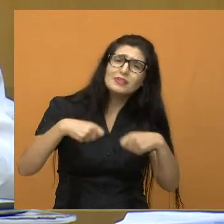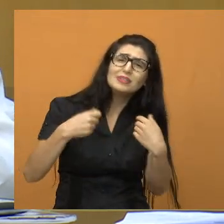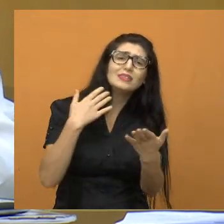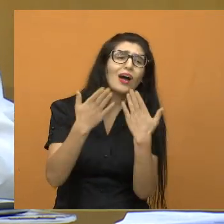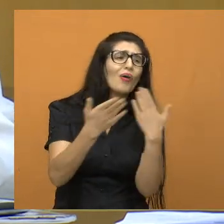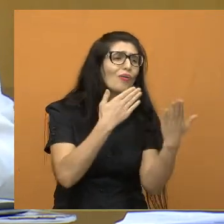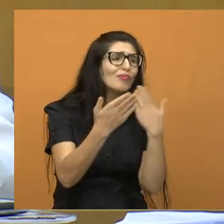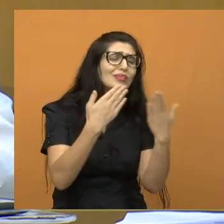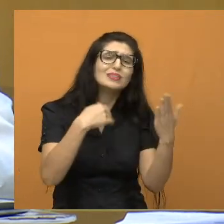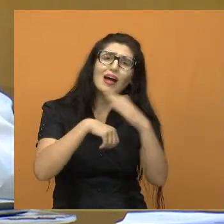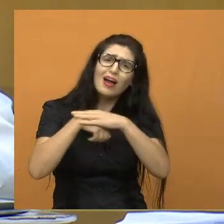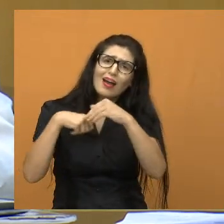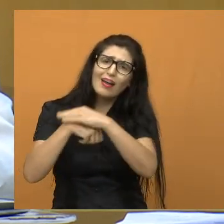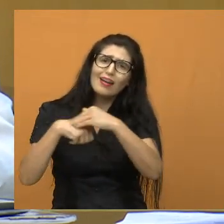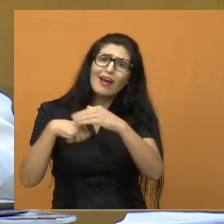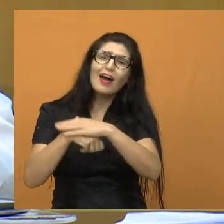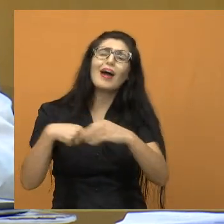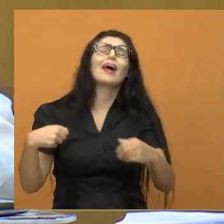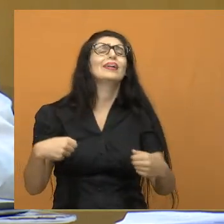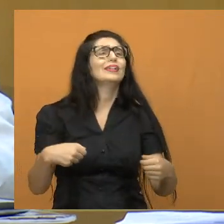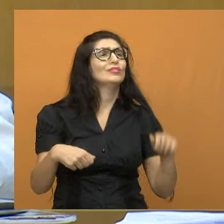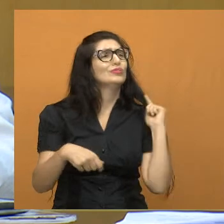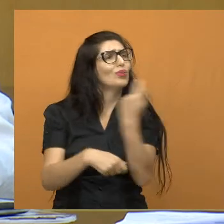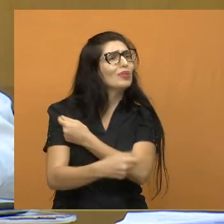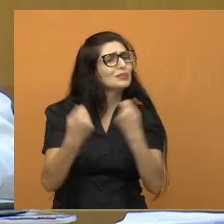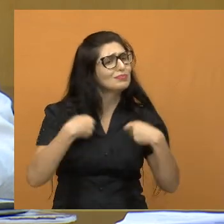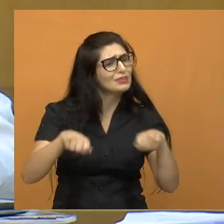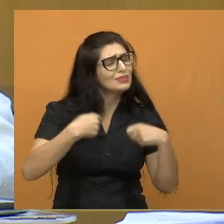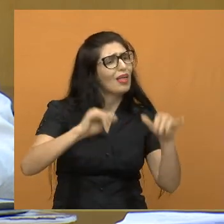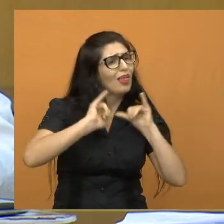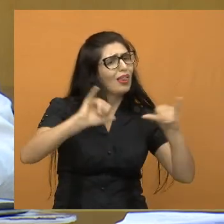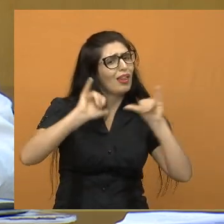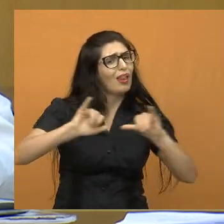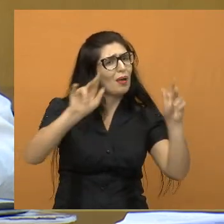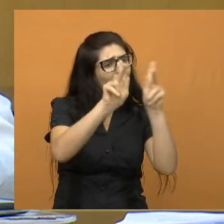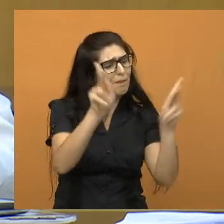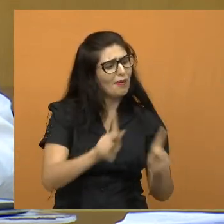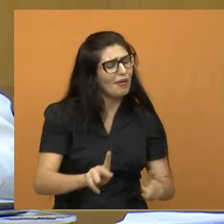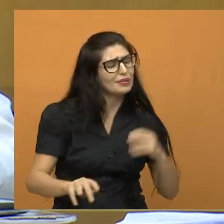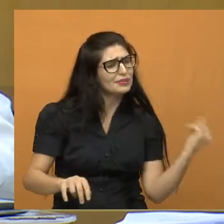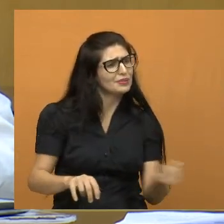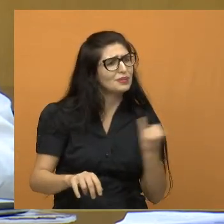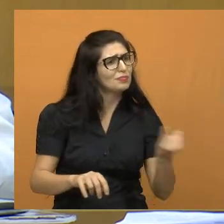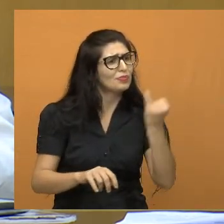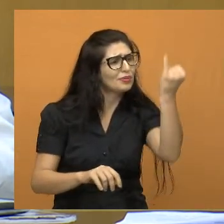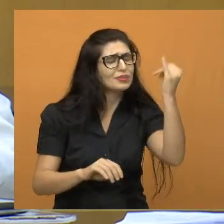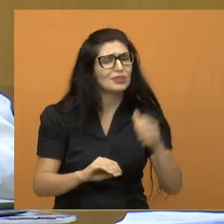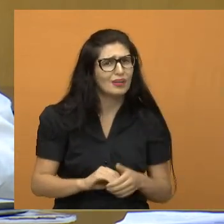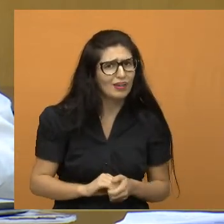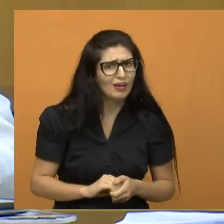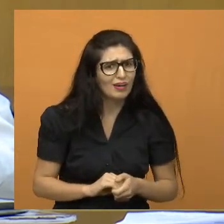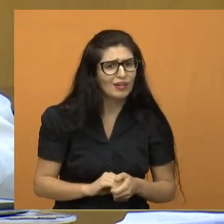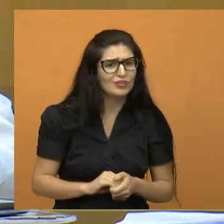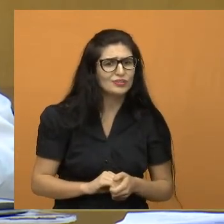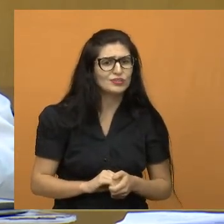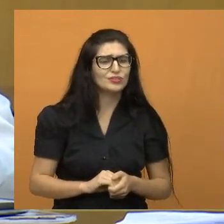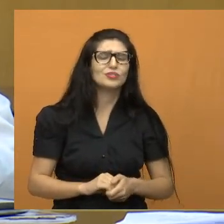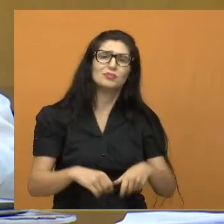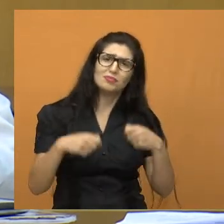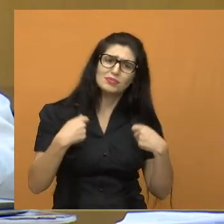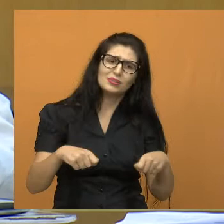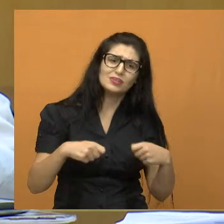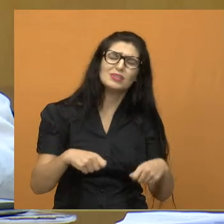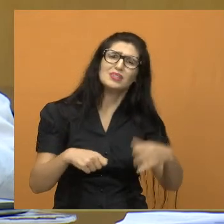Nós precisamos invadir esses espaços para que outras coisas que são causa de violência possam se dissipar.